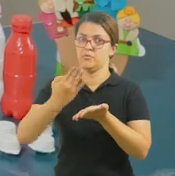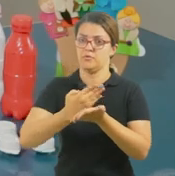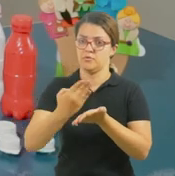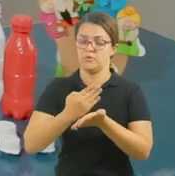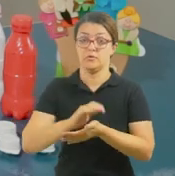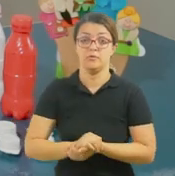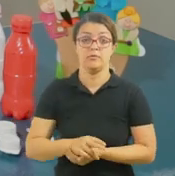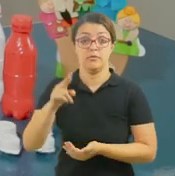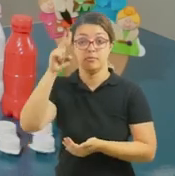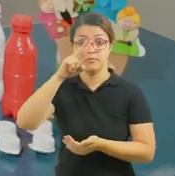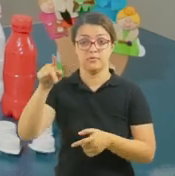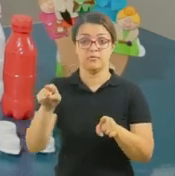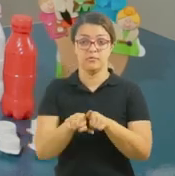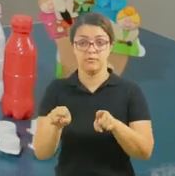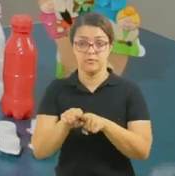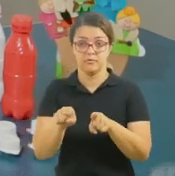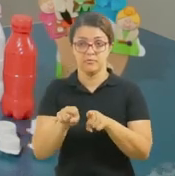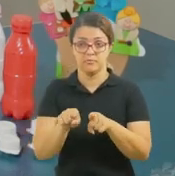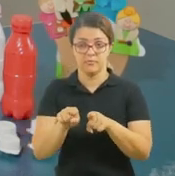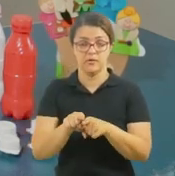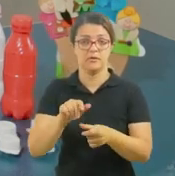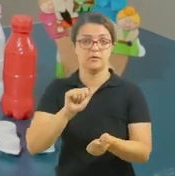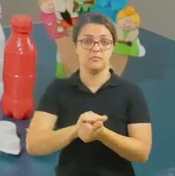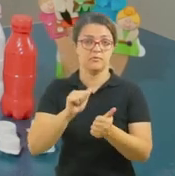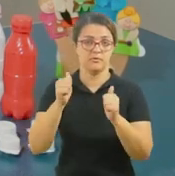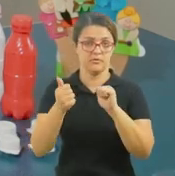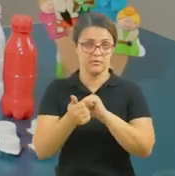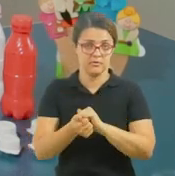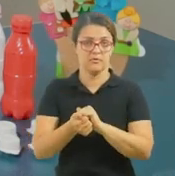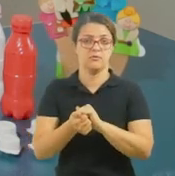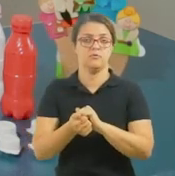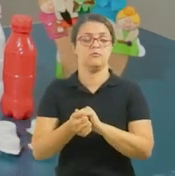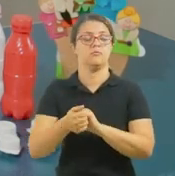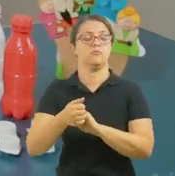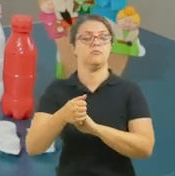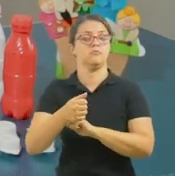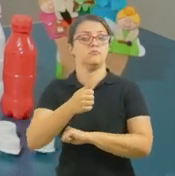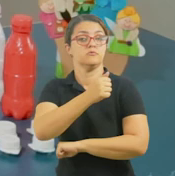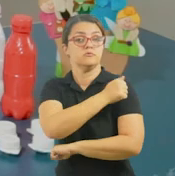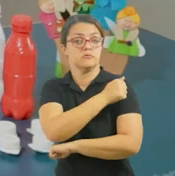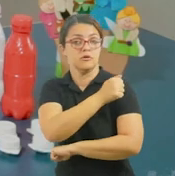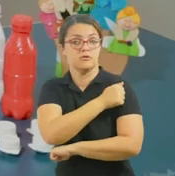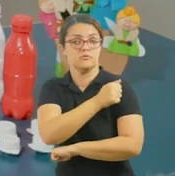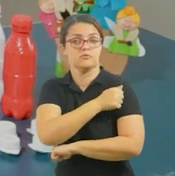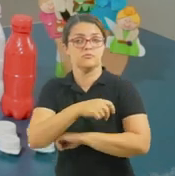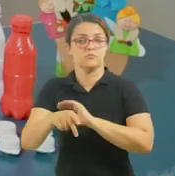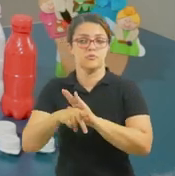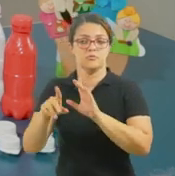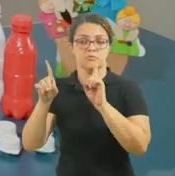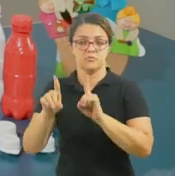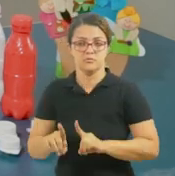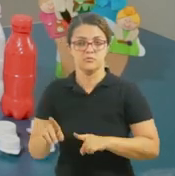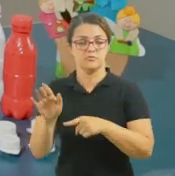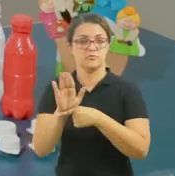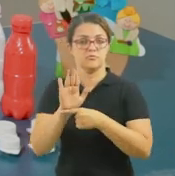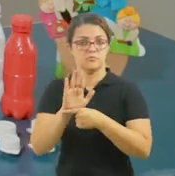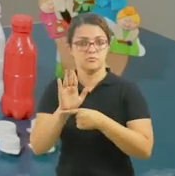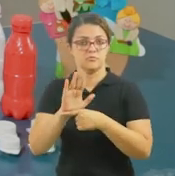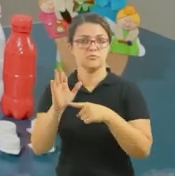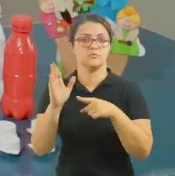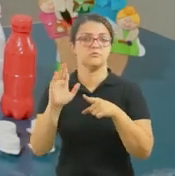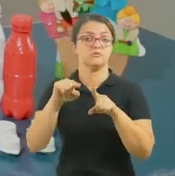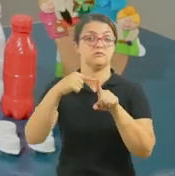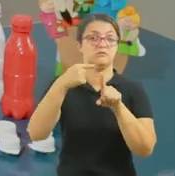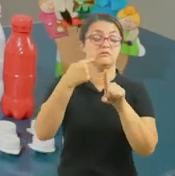Lembrando que todas as atividades também têm adaptações para os estudantes com deficiência. Temos esse vídeo de adição e